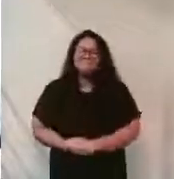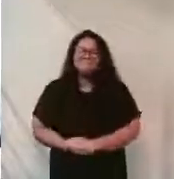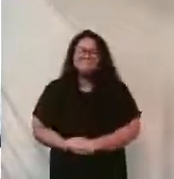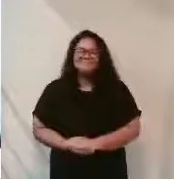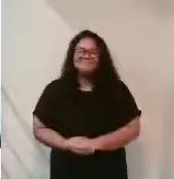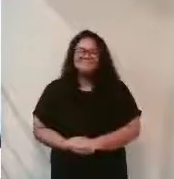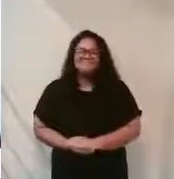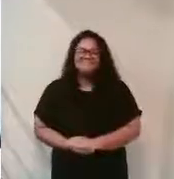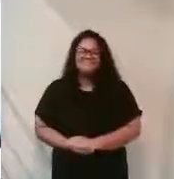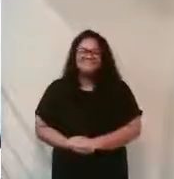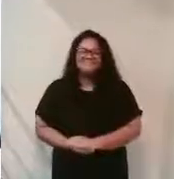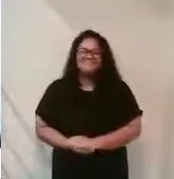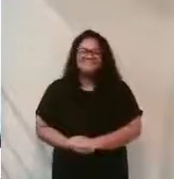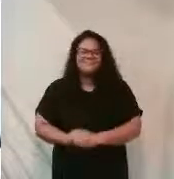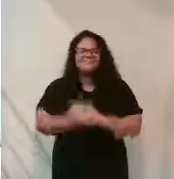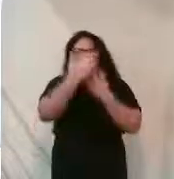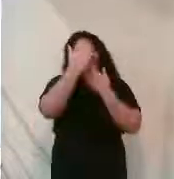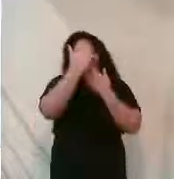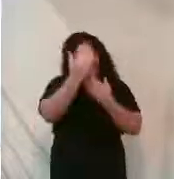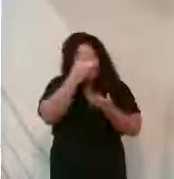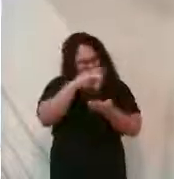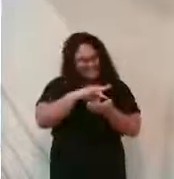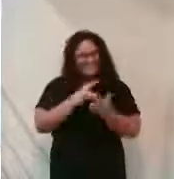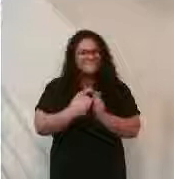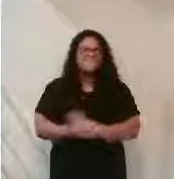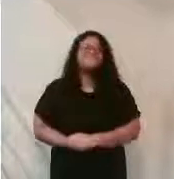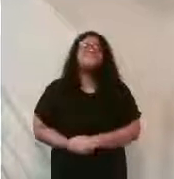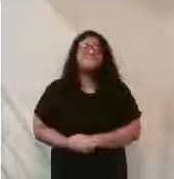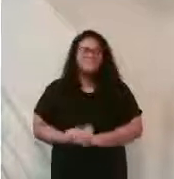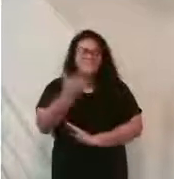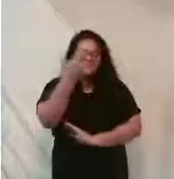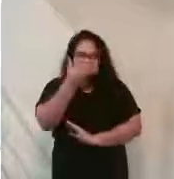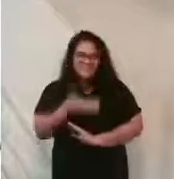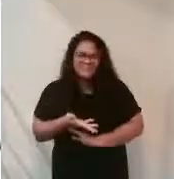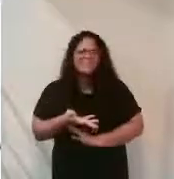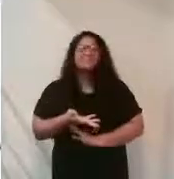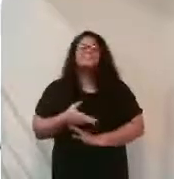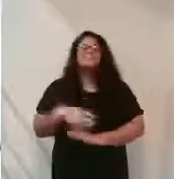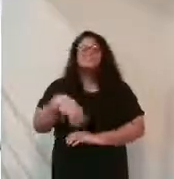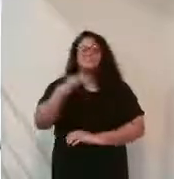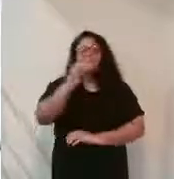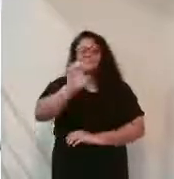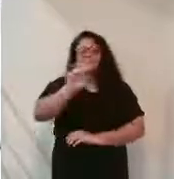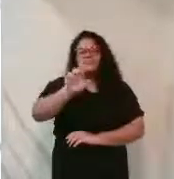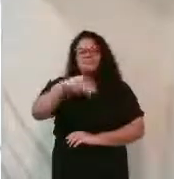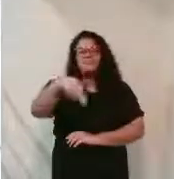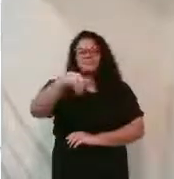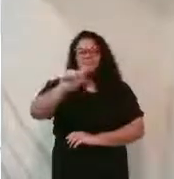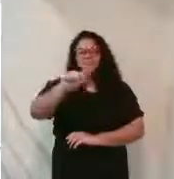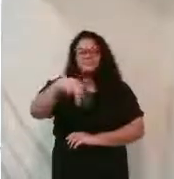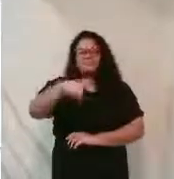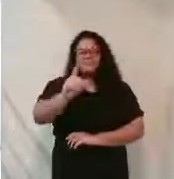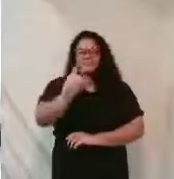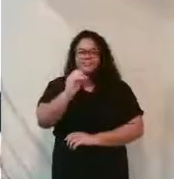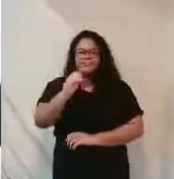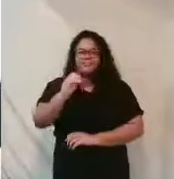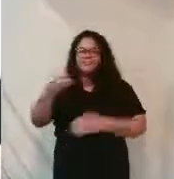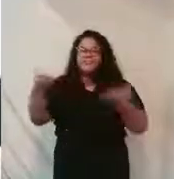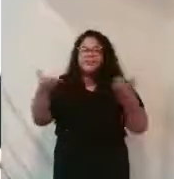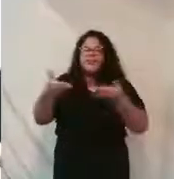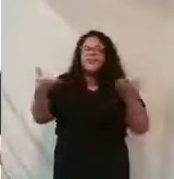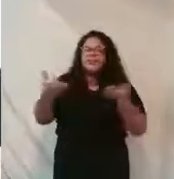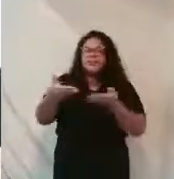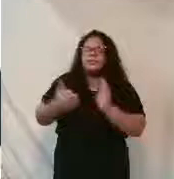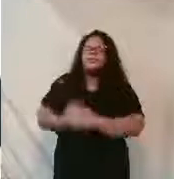Livrou-se. Agradecemos demais a fala do nosso querido Fernando Rodrigues. Na sequência, pergunto se podemos